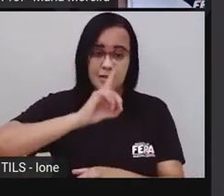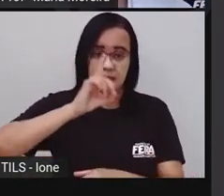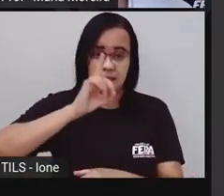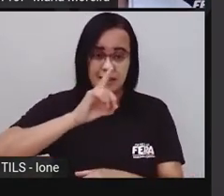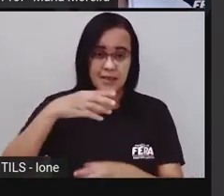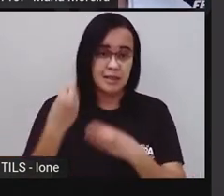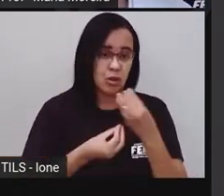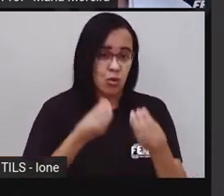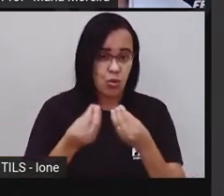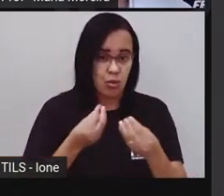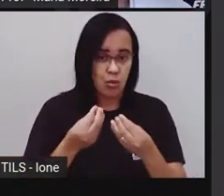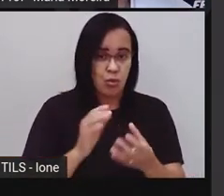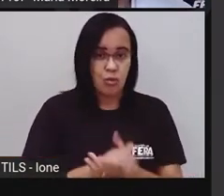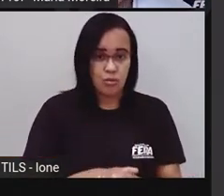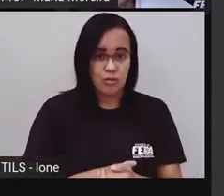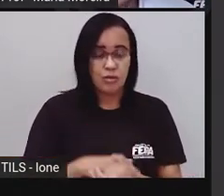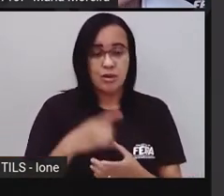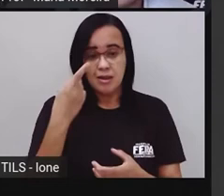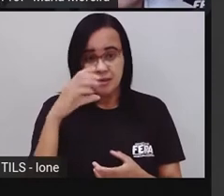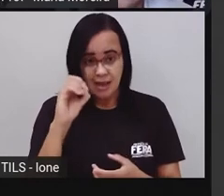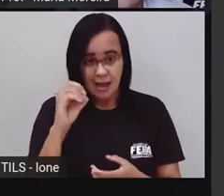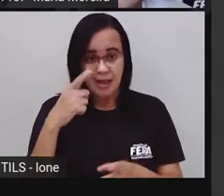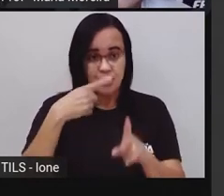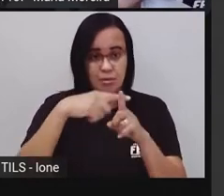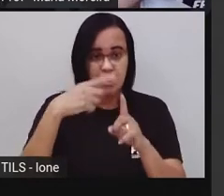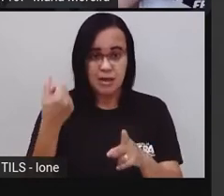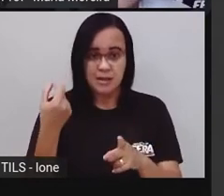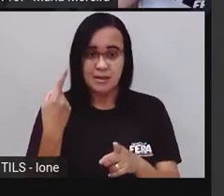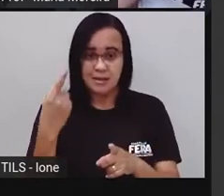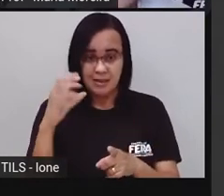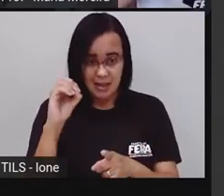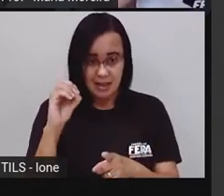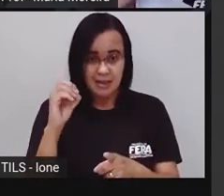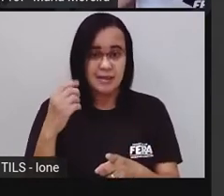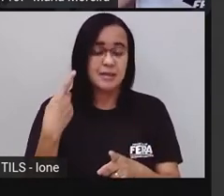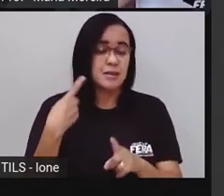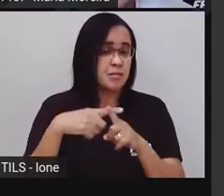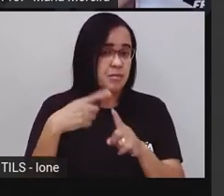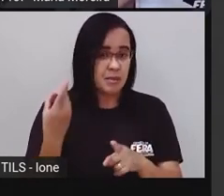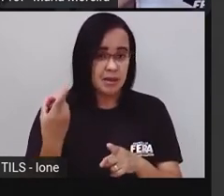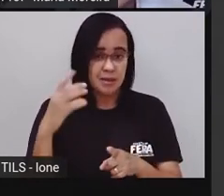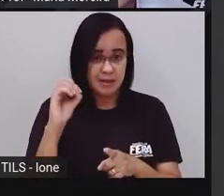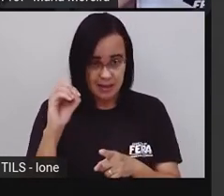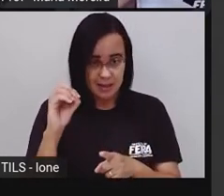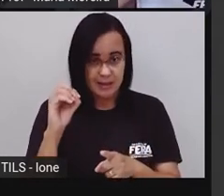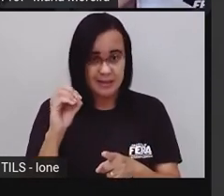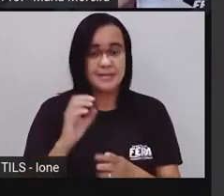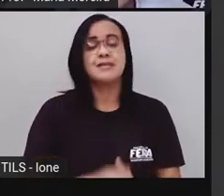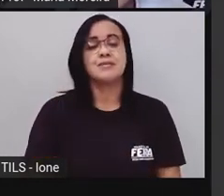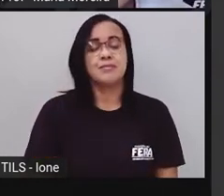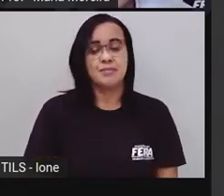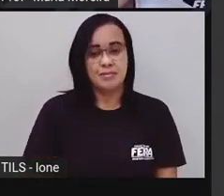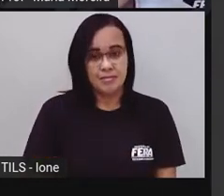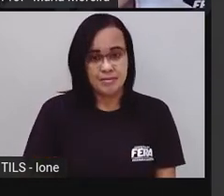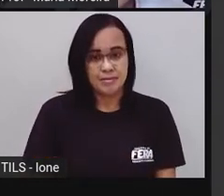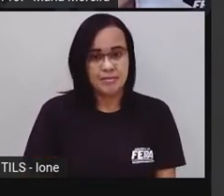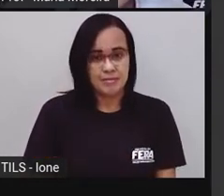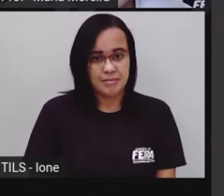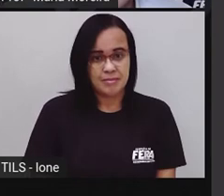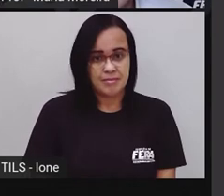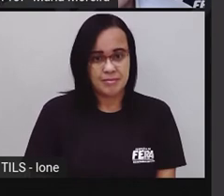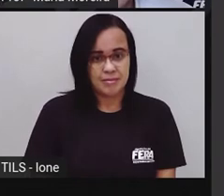após não era um hoje ele não tá colaborando contra Maria não vamos lá aqui mais